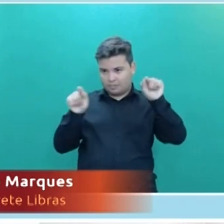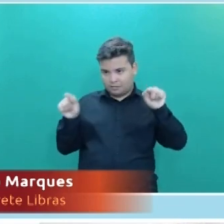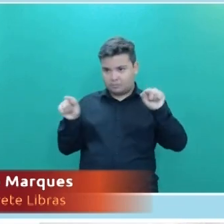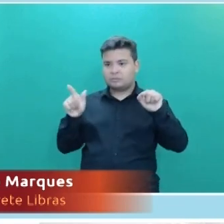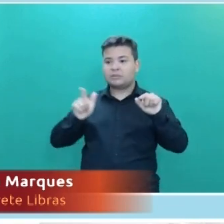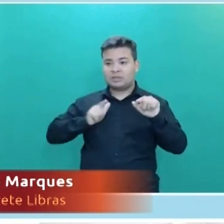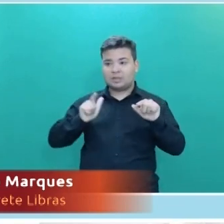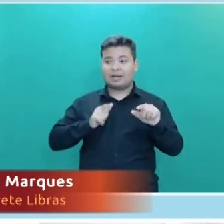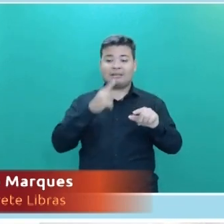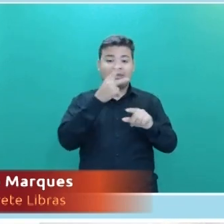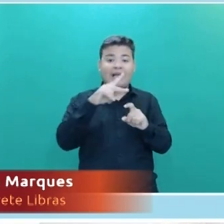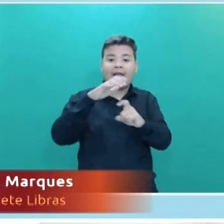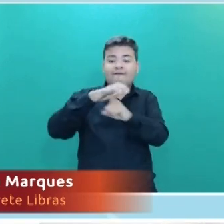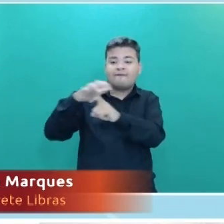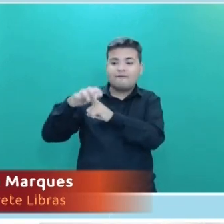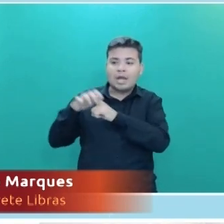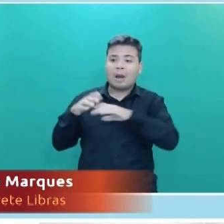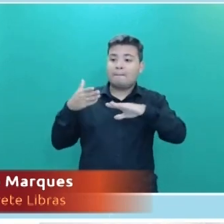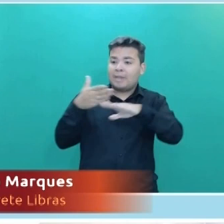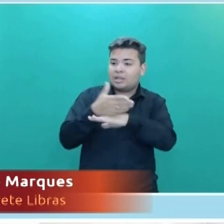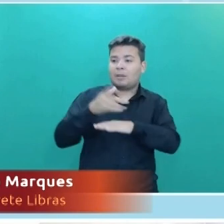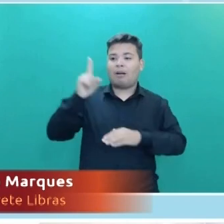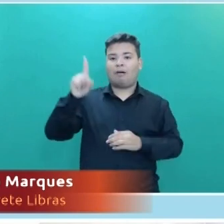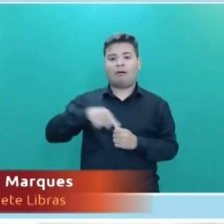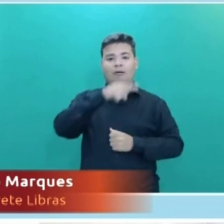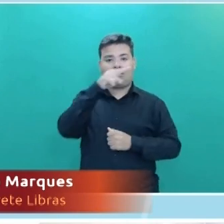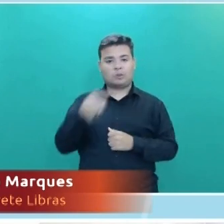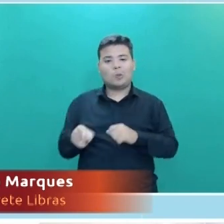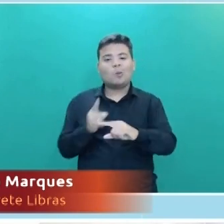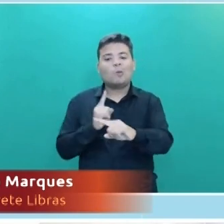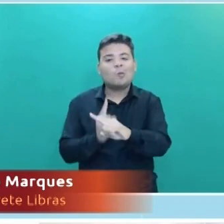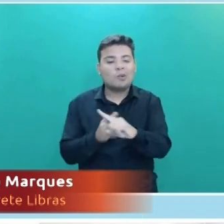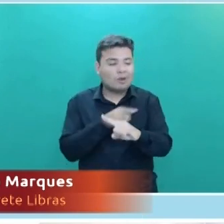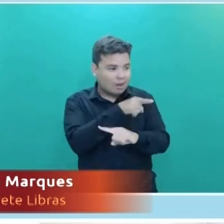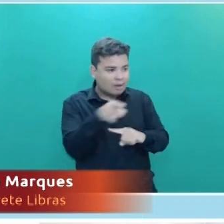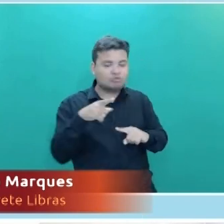canceladas, participações em feiras em decorrência desses fatos.